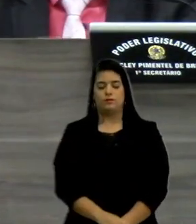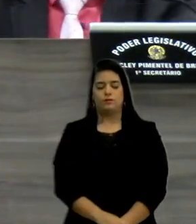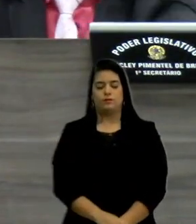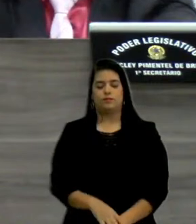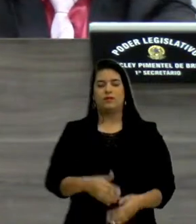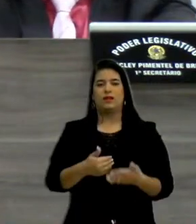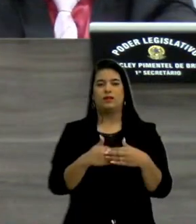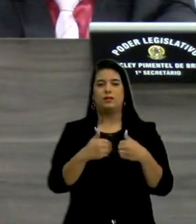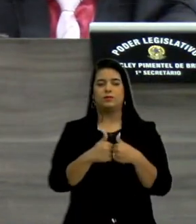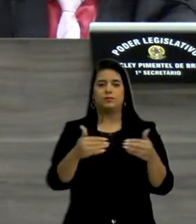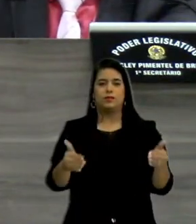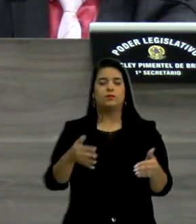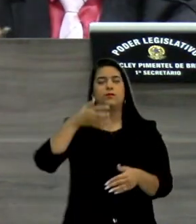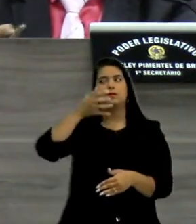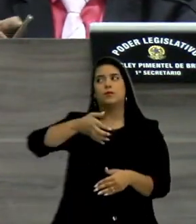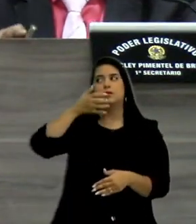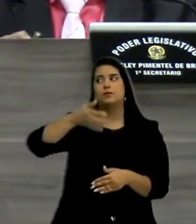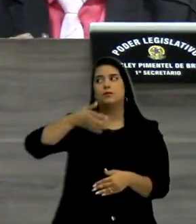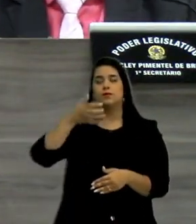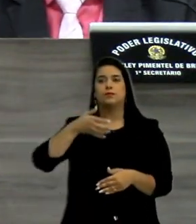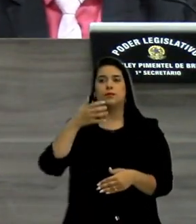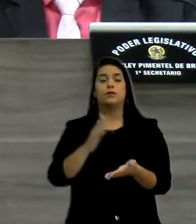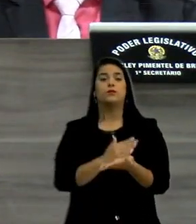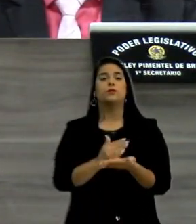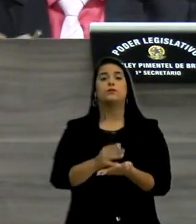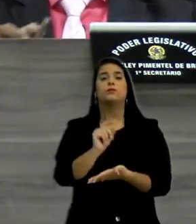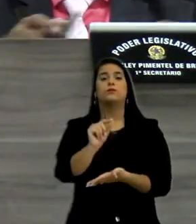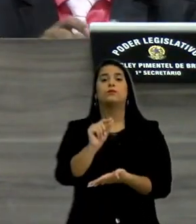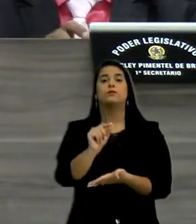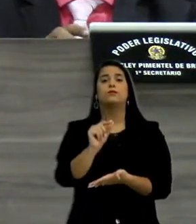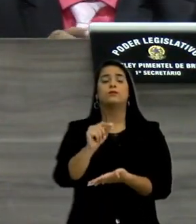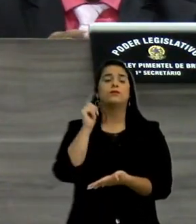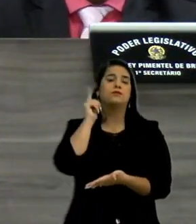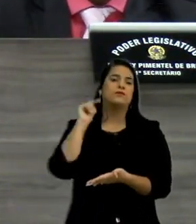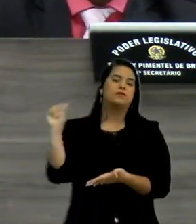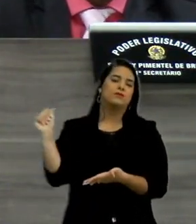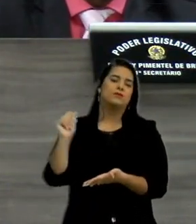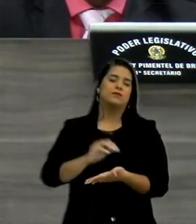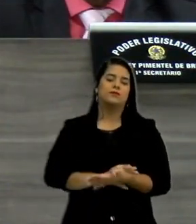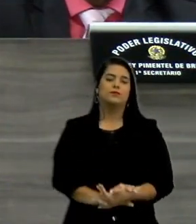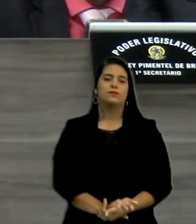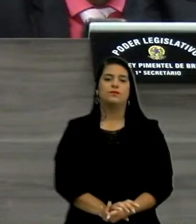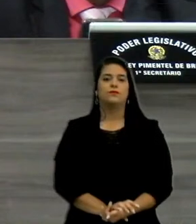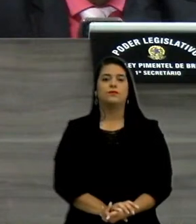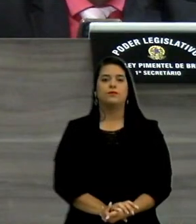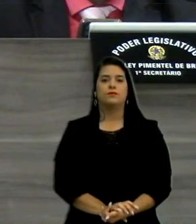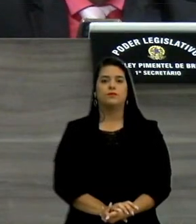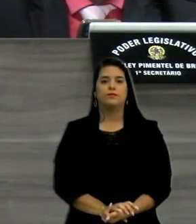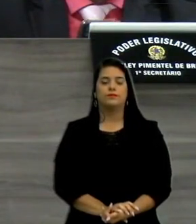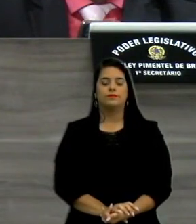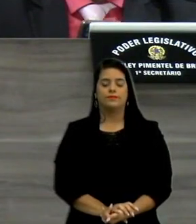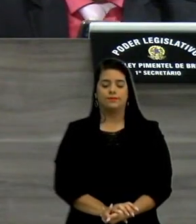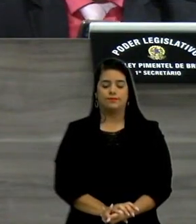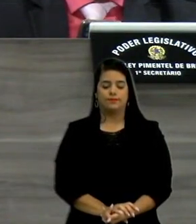Abertura para requerimentos verbais, começando por Léo da Ação Social.